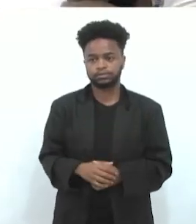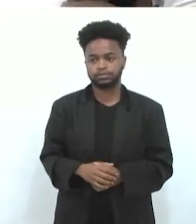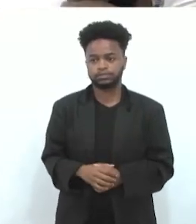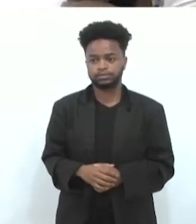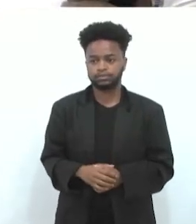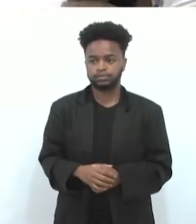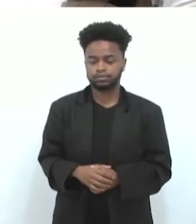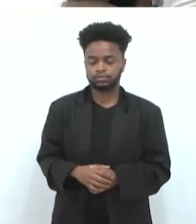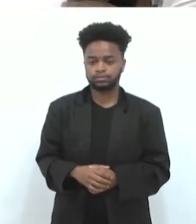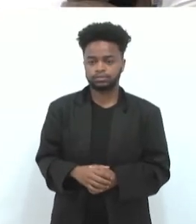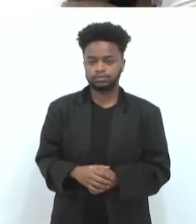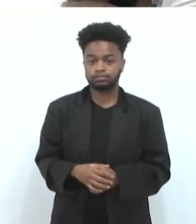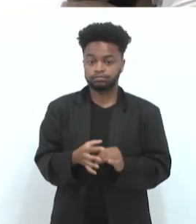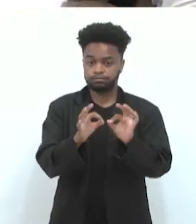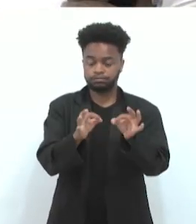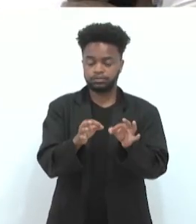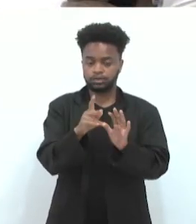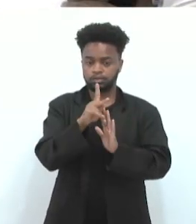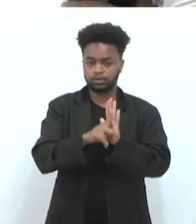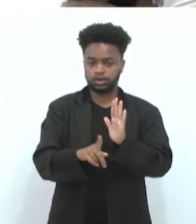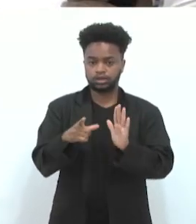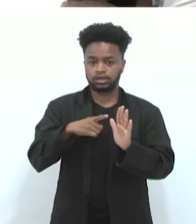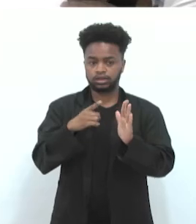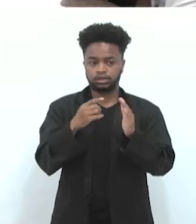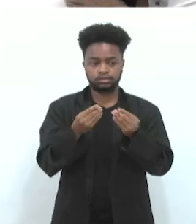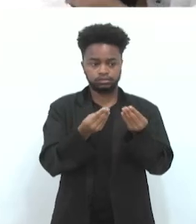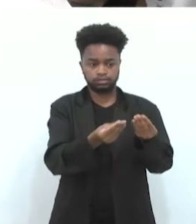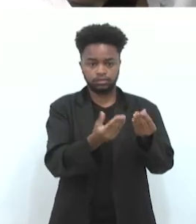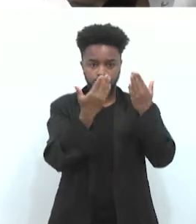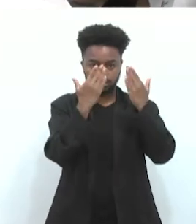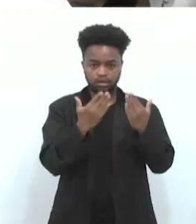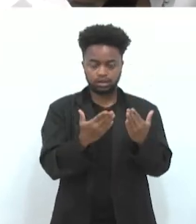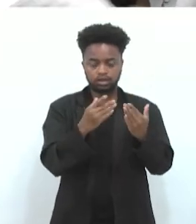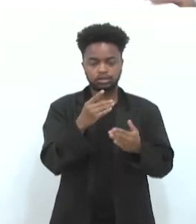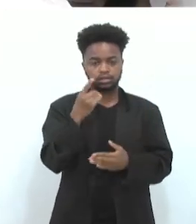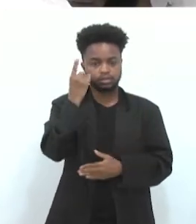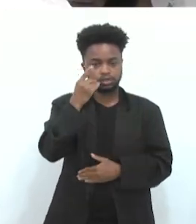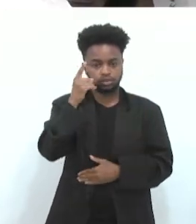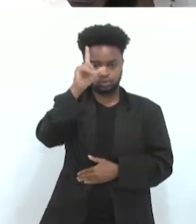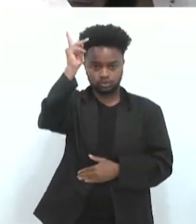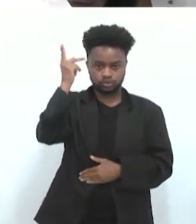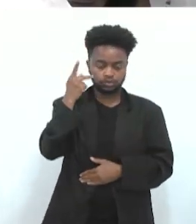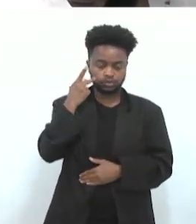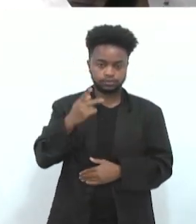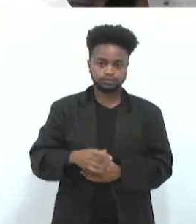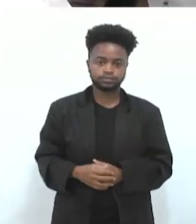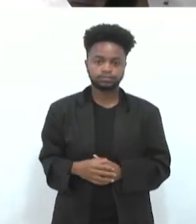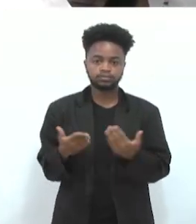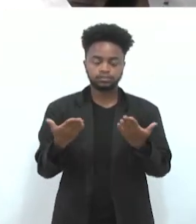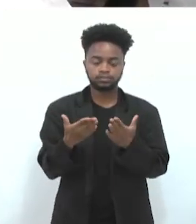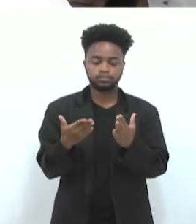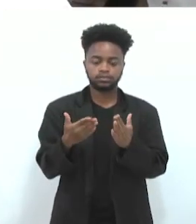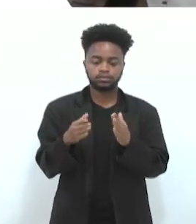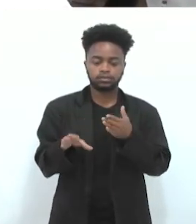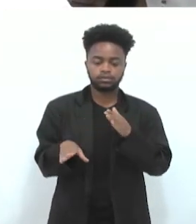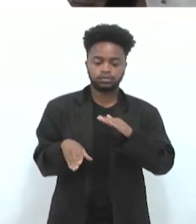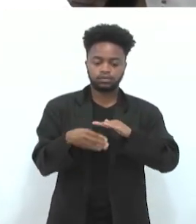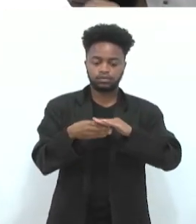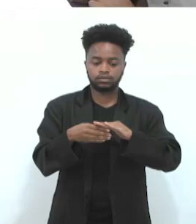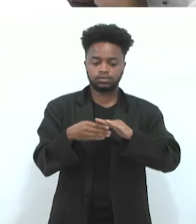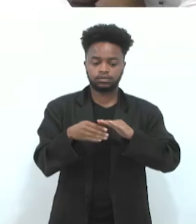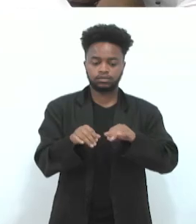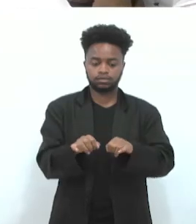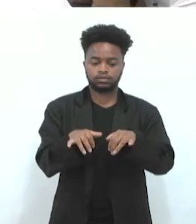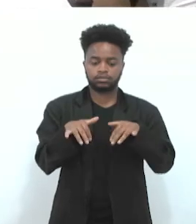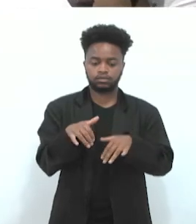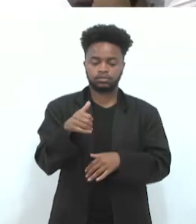Perfeito. Então, um projeto com vista ao gabinete do deputado Luiz Paulo. 10 da pauta são as emendas de plenário ao projeto de